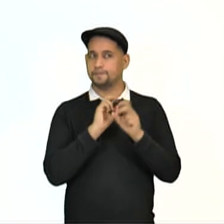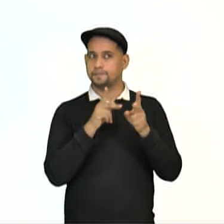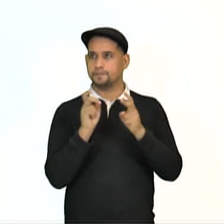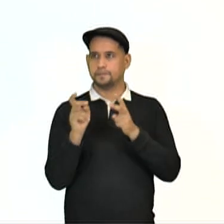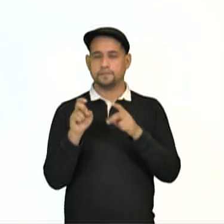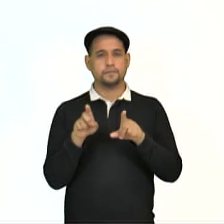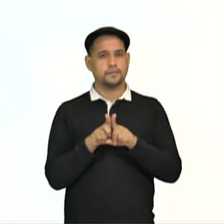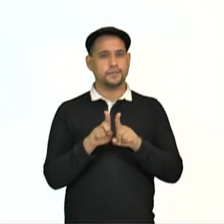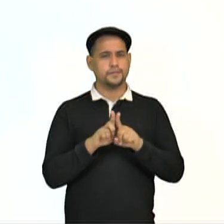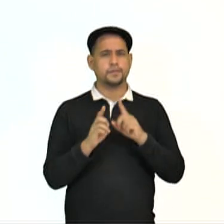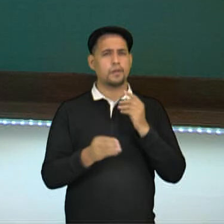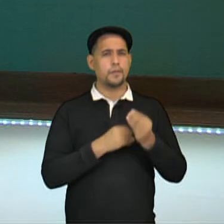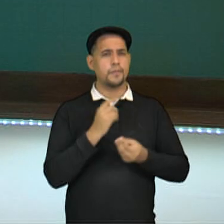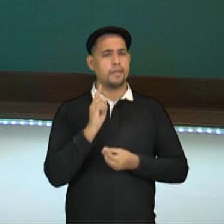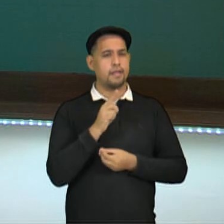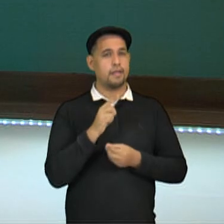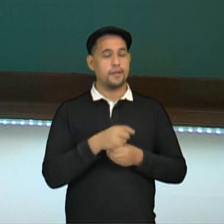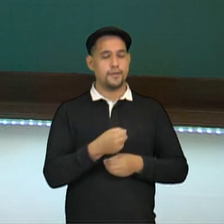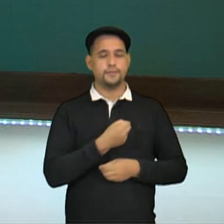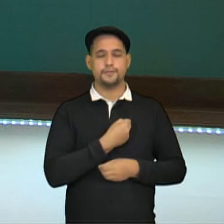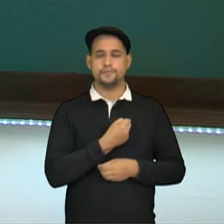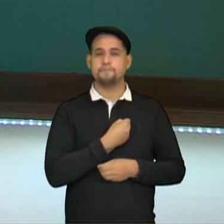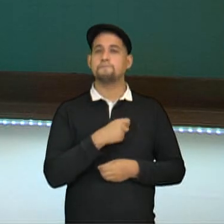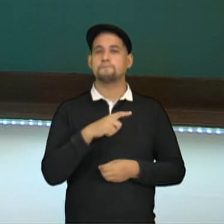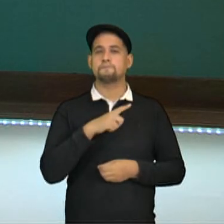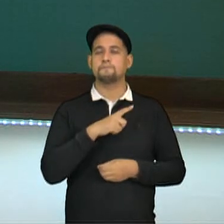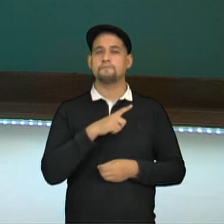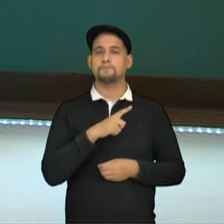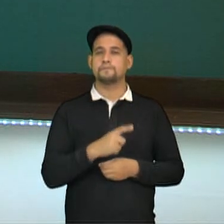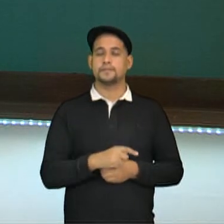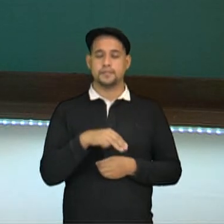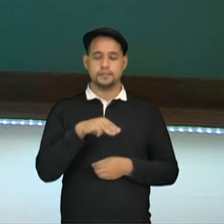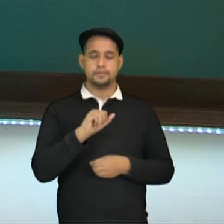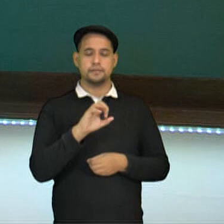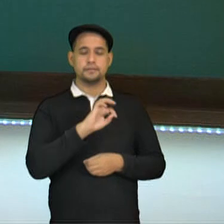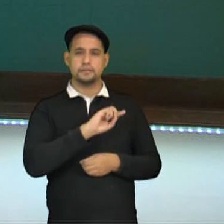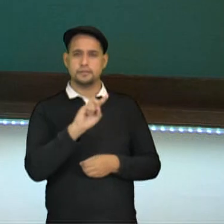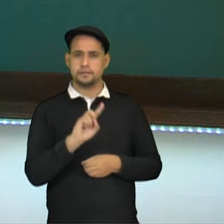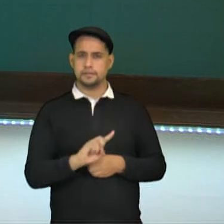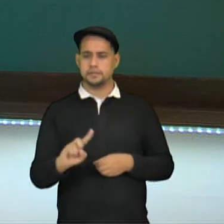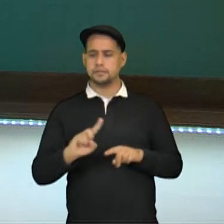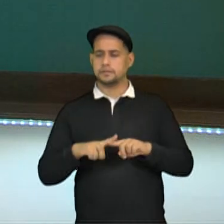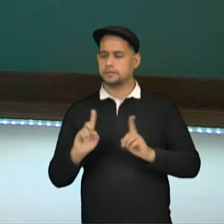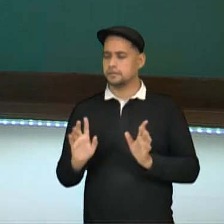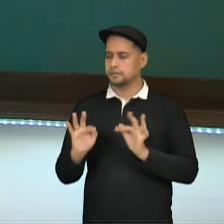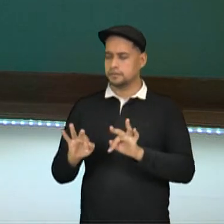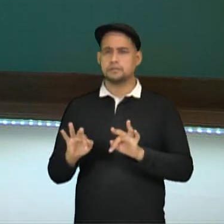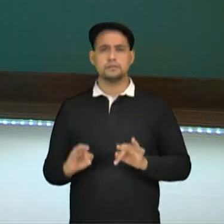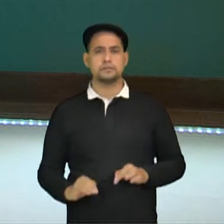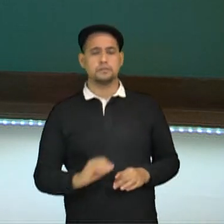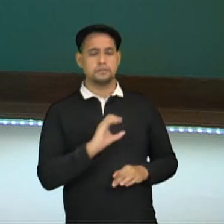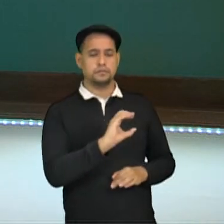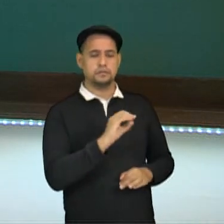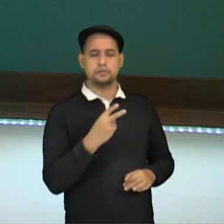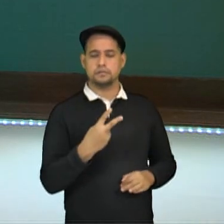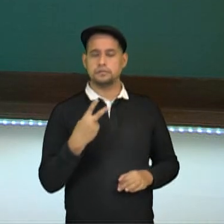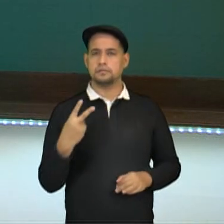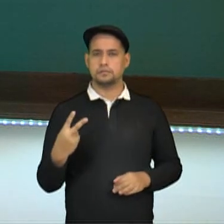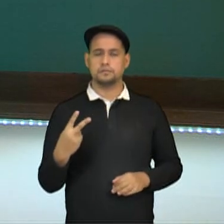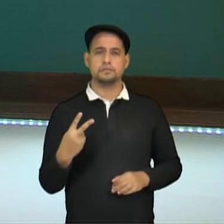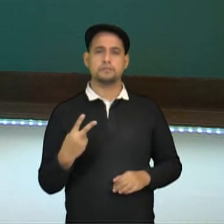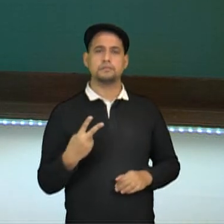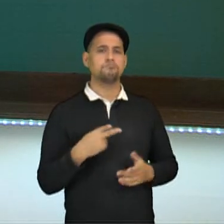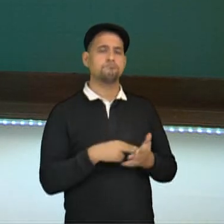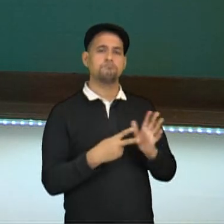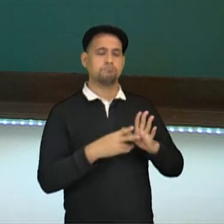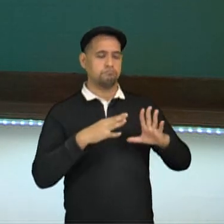verificar isso em relação aos números que estão nas matrizes. E finalizando, C22